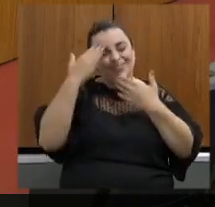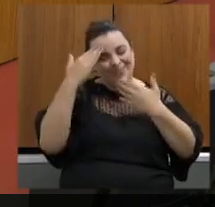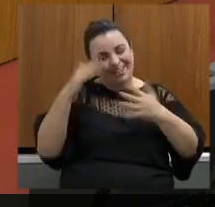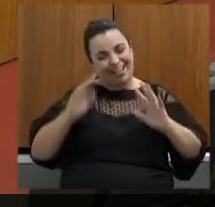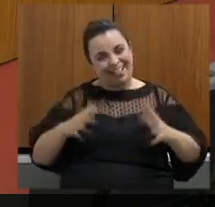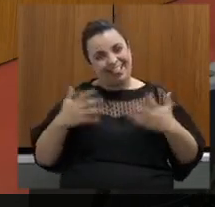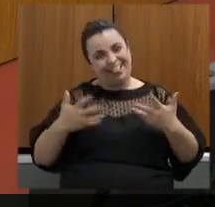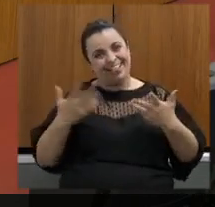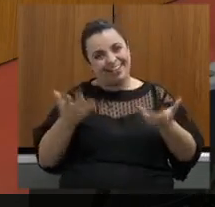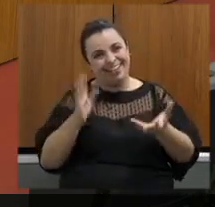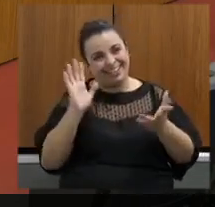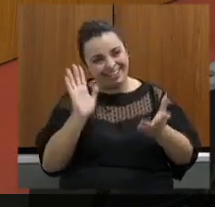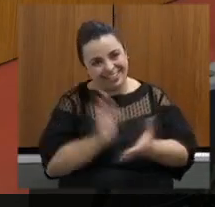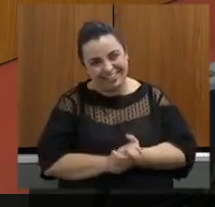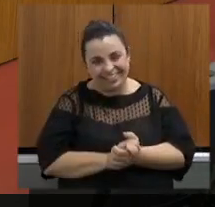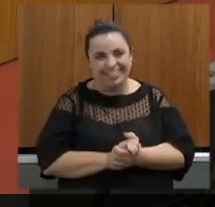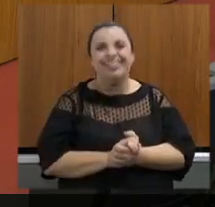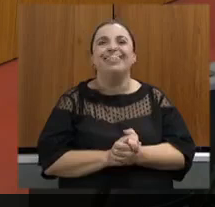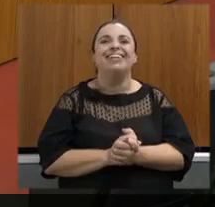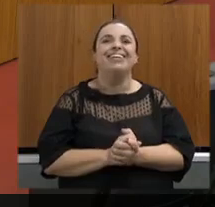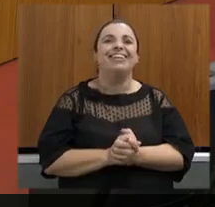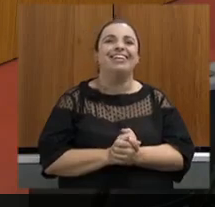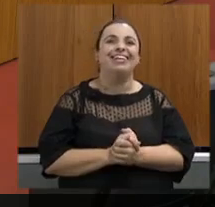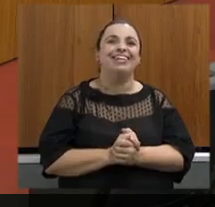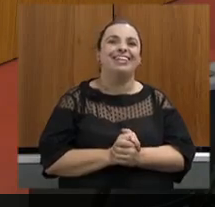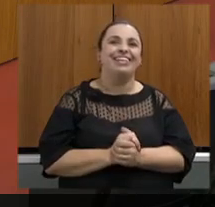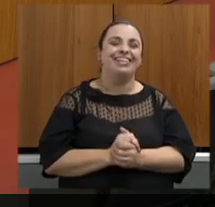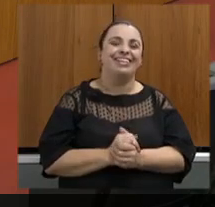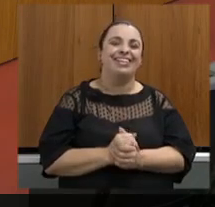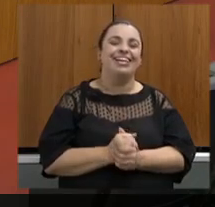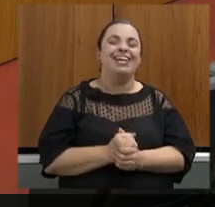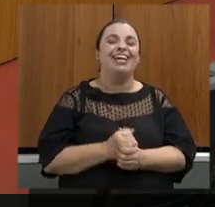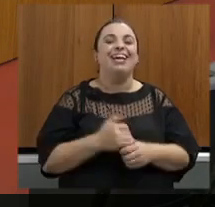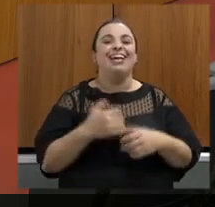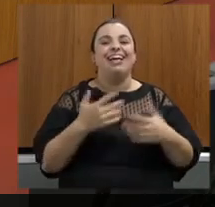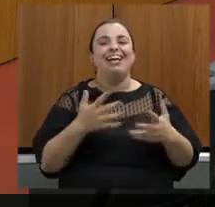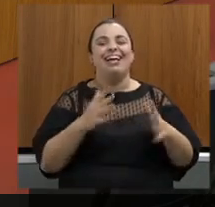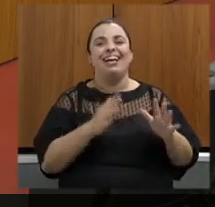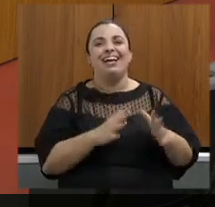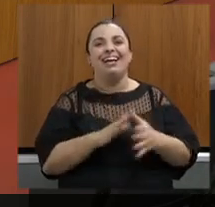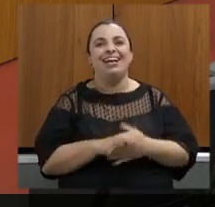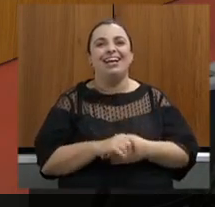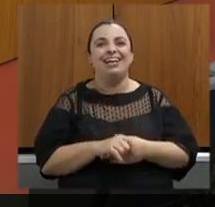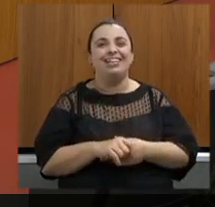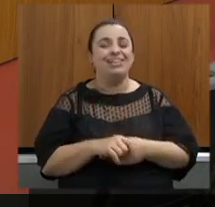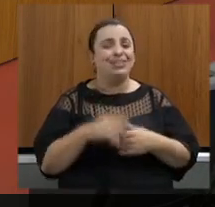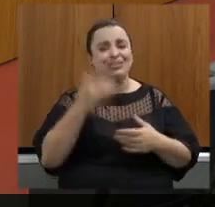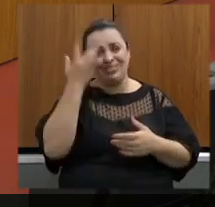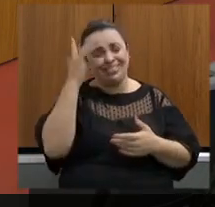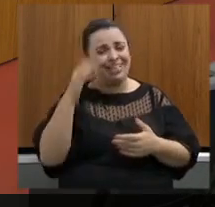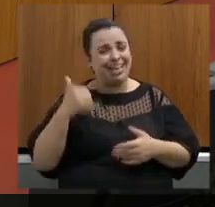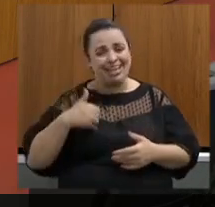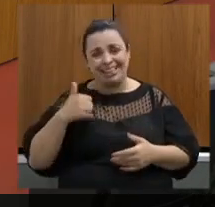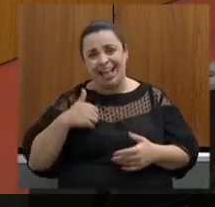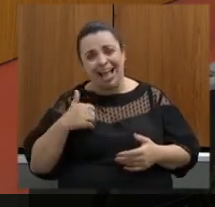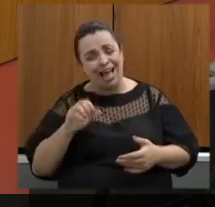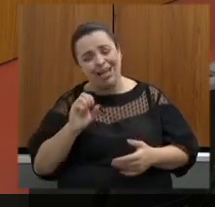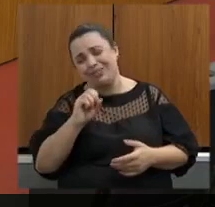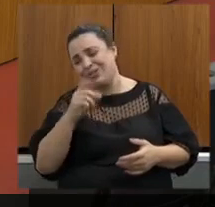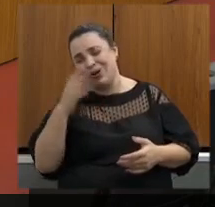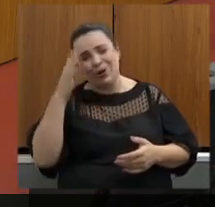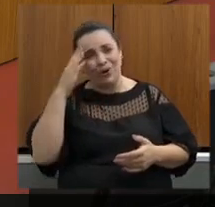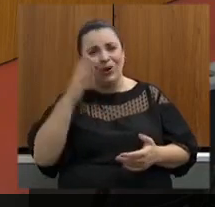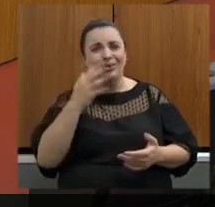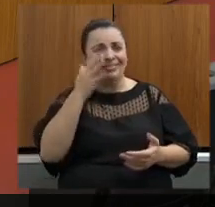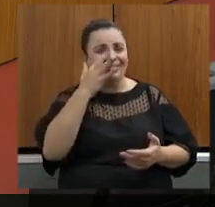não seja responsabilizou a idade convalescência de covide o admiração mesmo que eles resultados